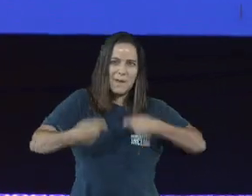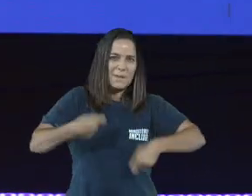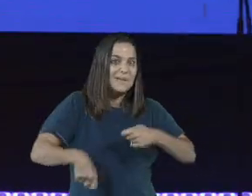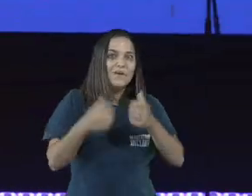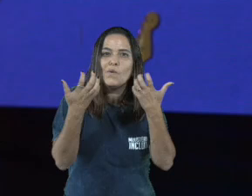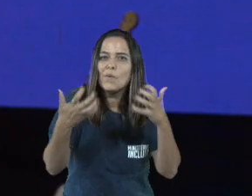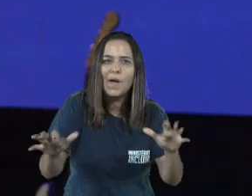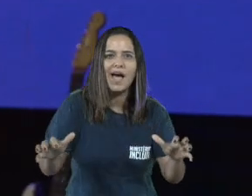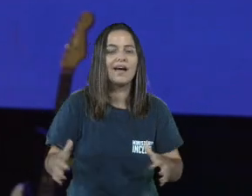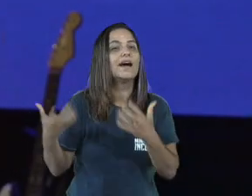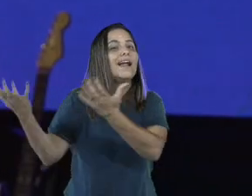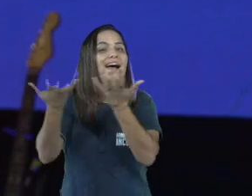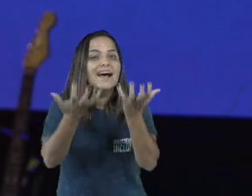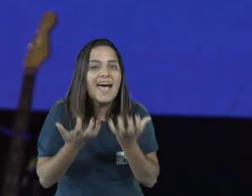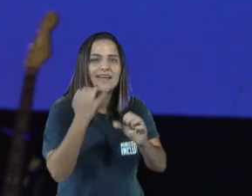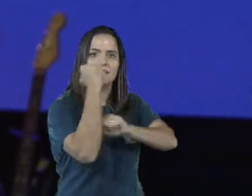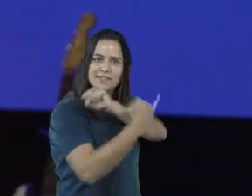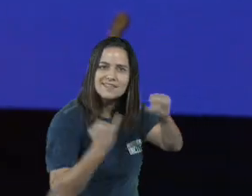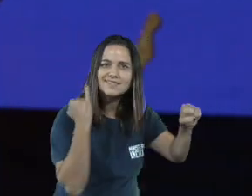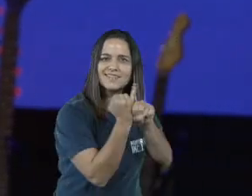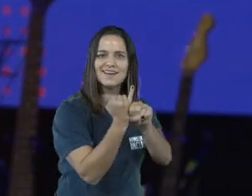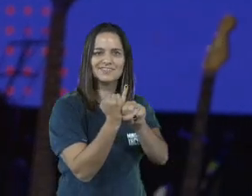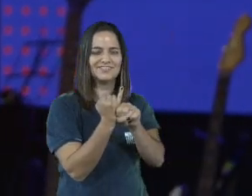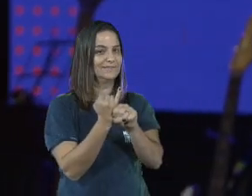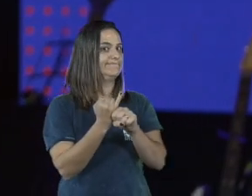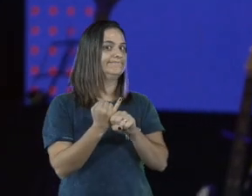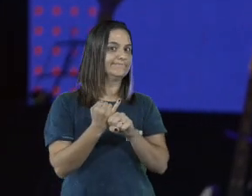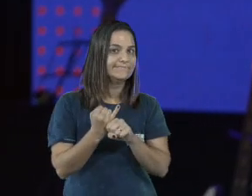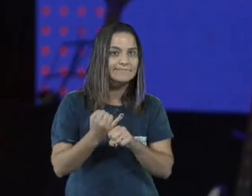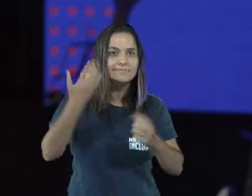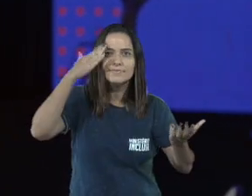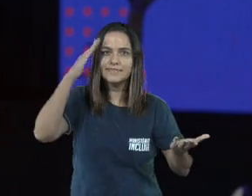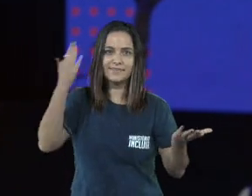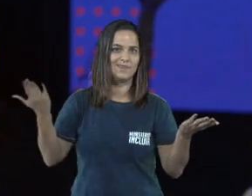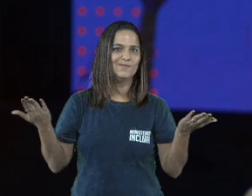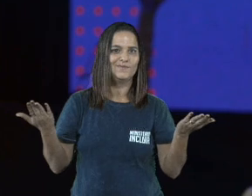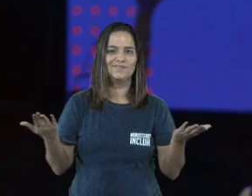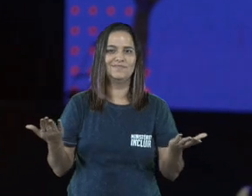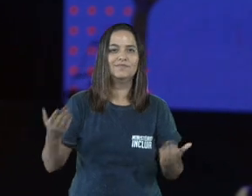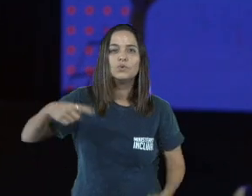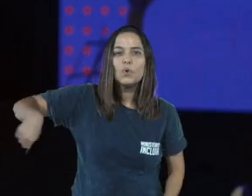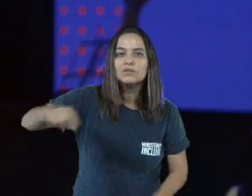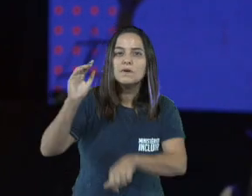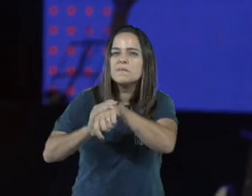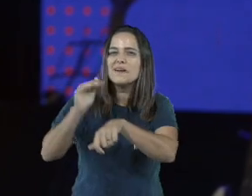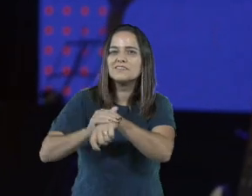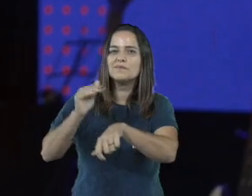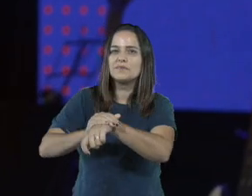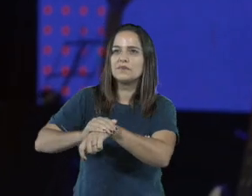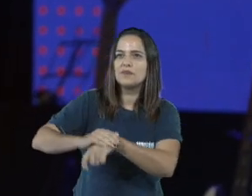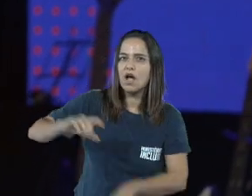Vou perguntar a cozinha ficar tem ouro aí falou é muito o diamante tem também